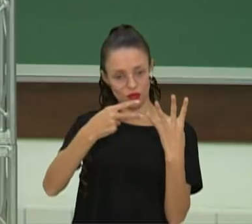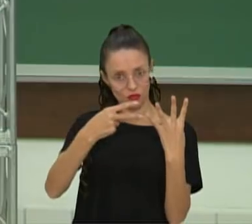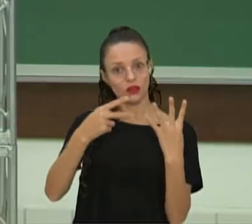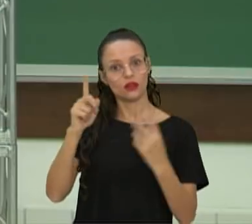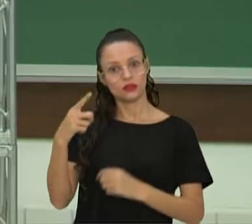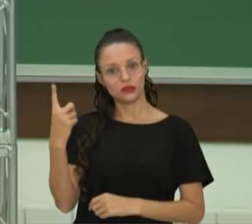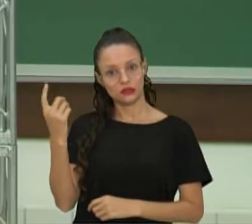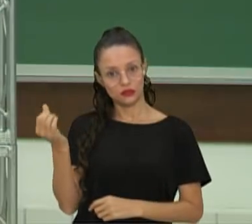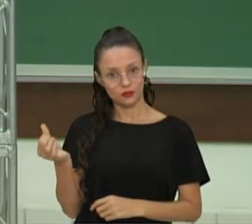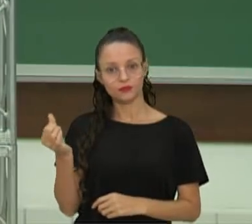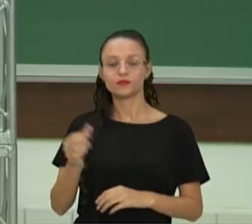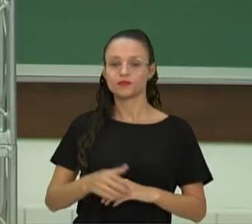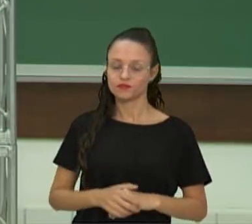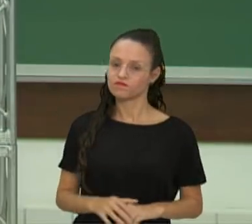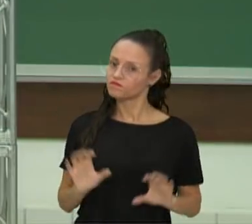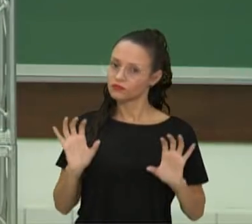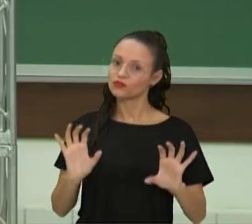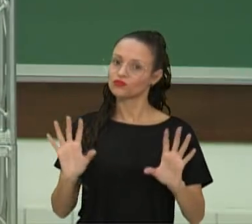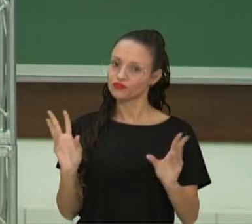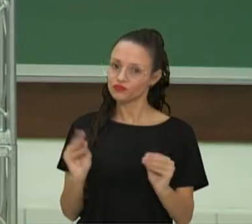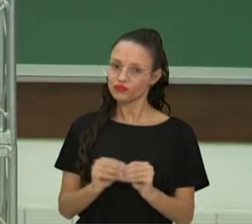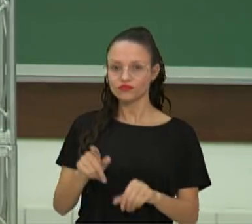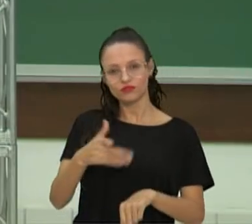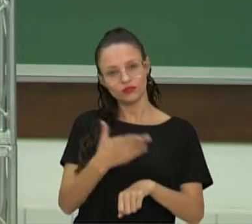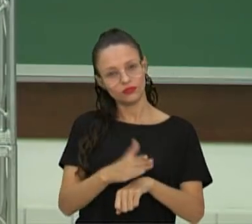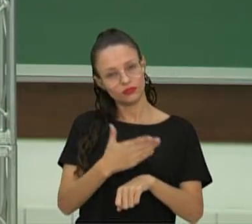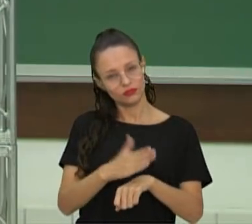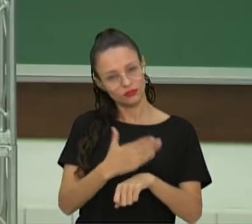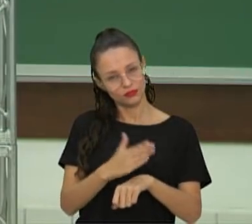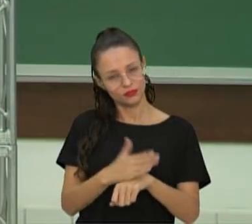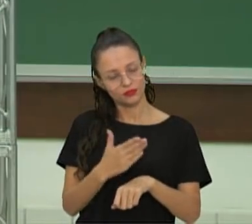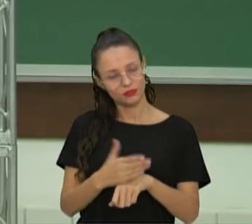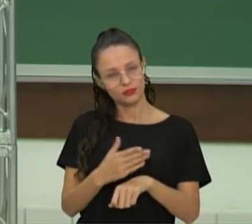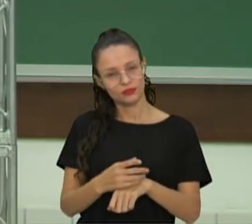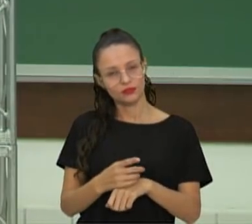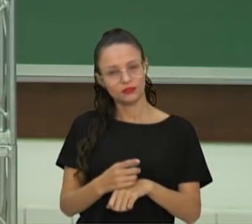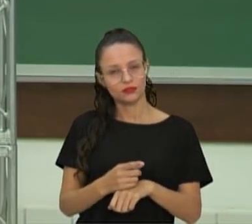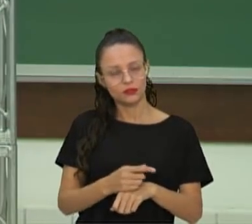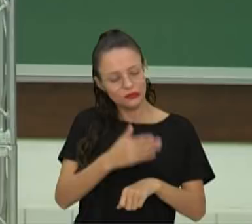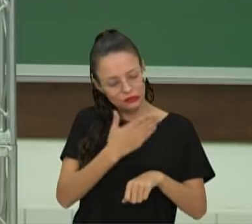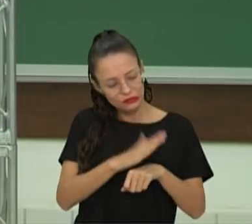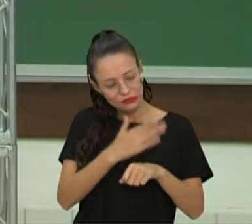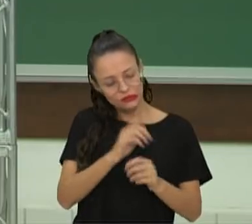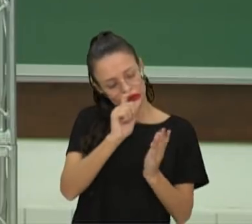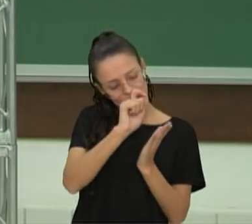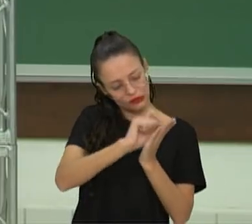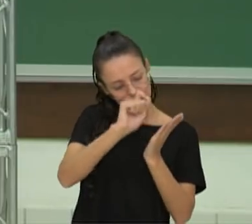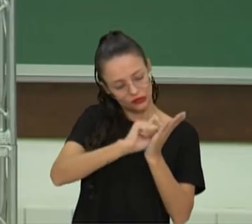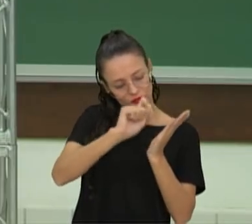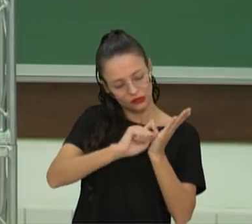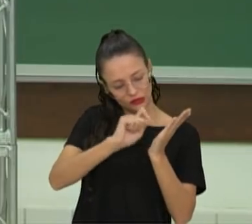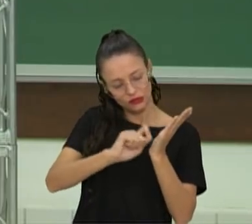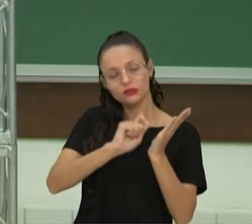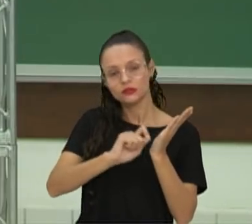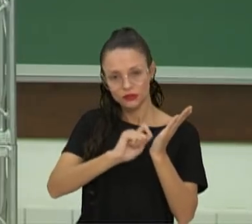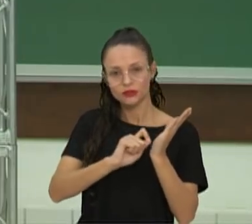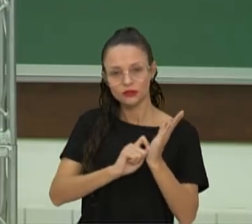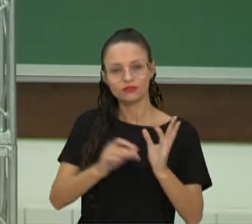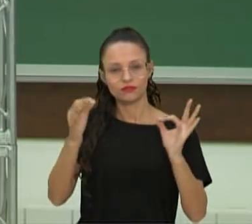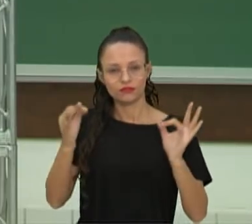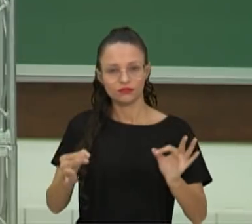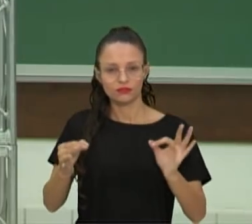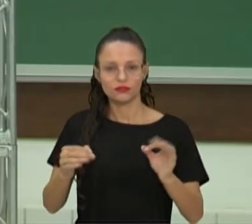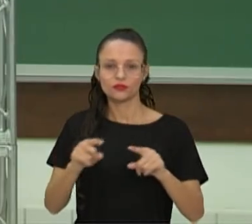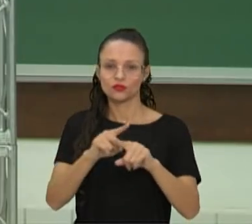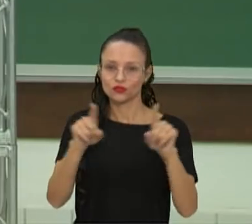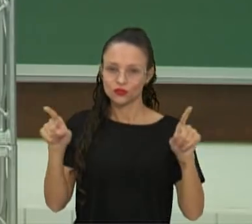16, certo? E é isso, tá? Treine bastante isso em casa, retome as continhas, treine o algoritmo e eu tenho certeza